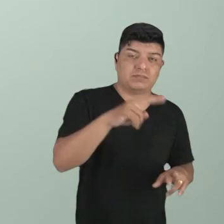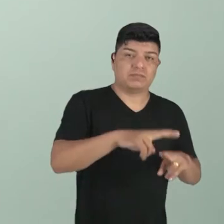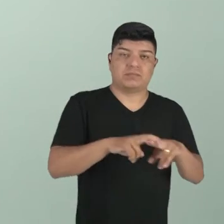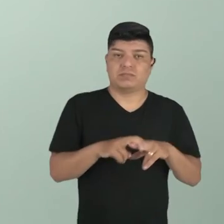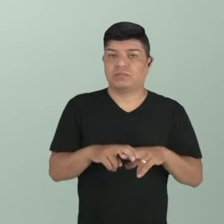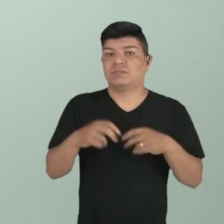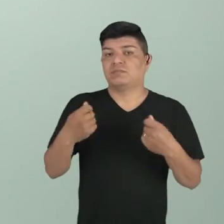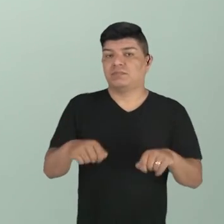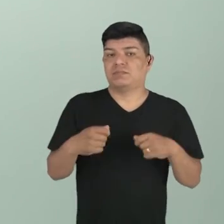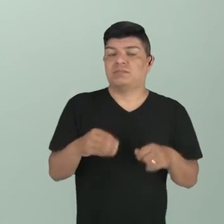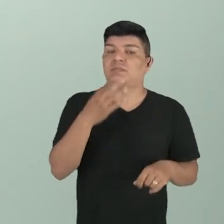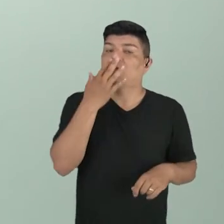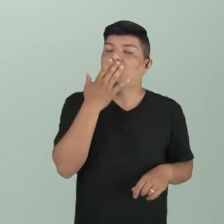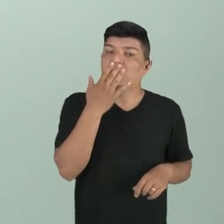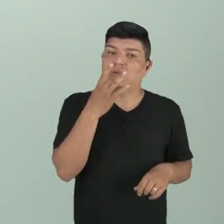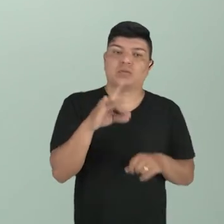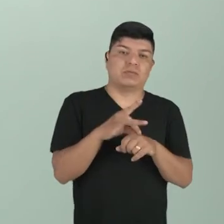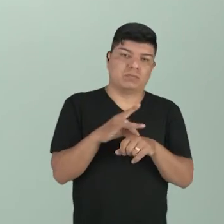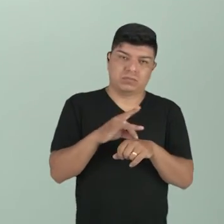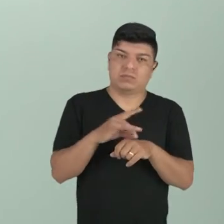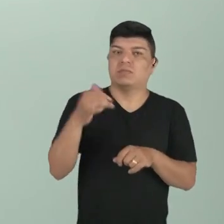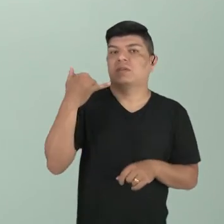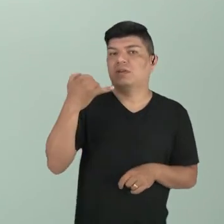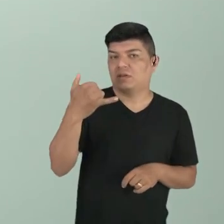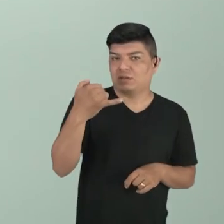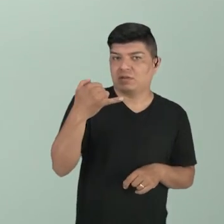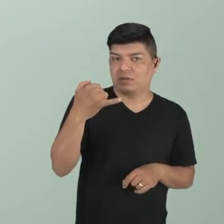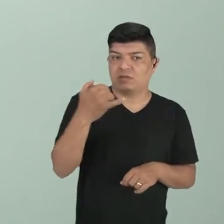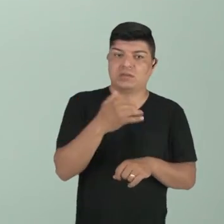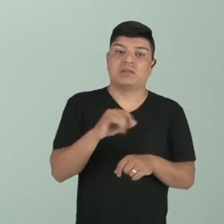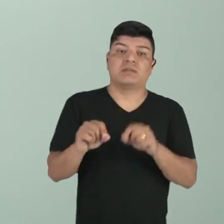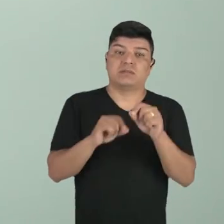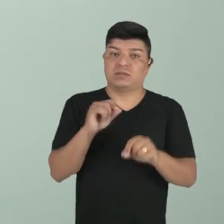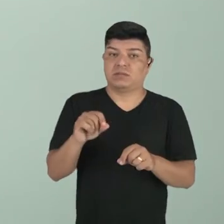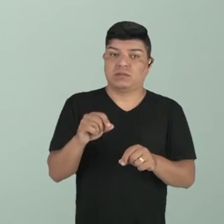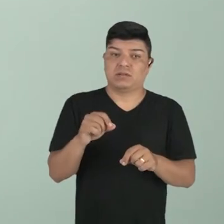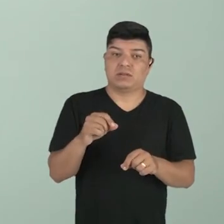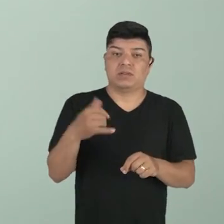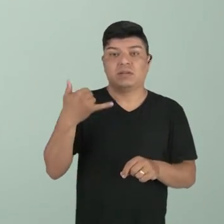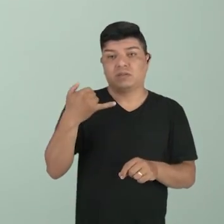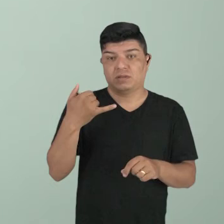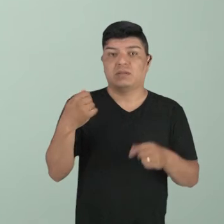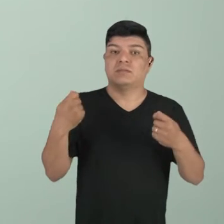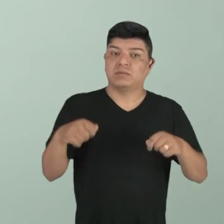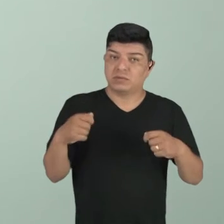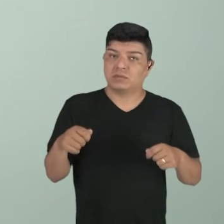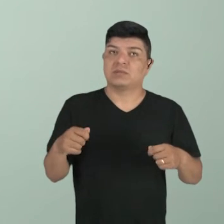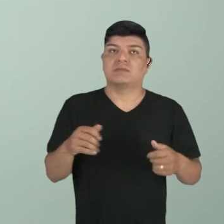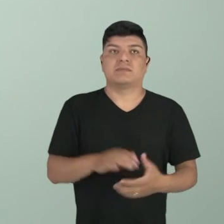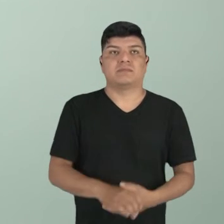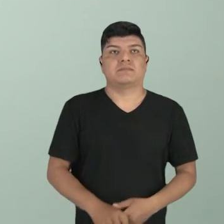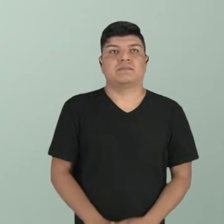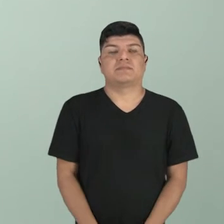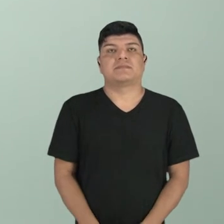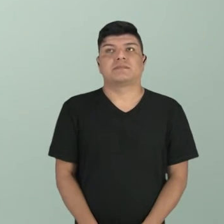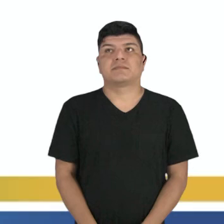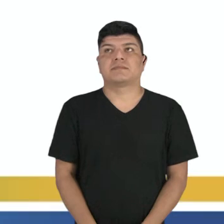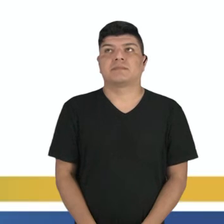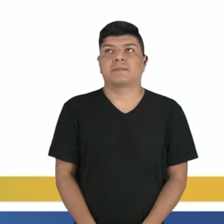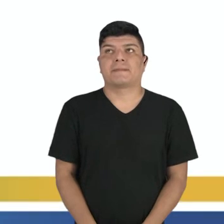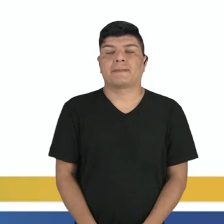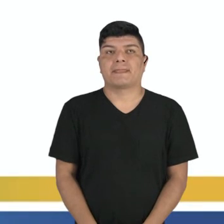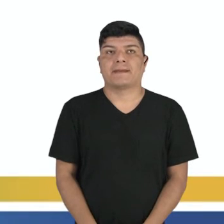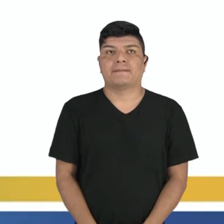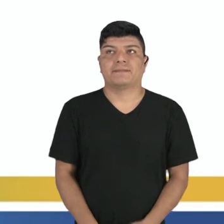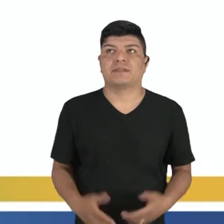é preta, caneta preta. E não deixe para fazer teste de caneta no dia da prova. Teste antes. E aí,